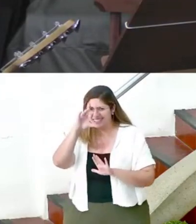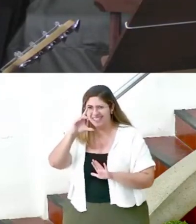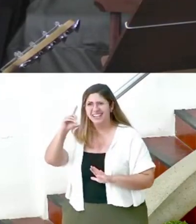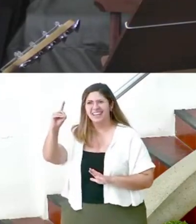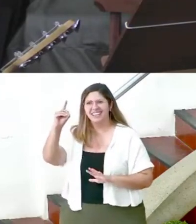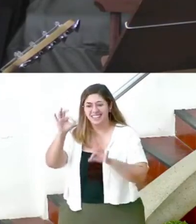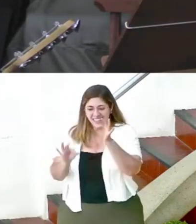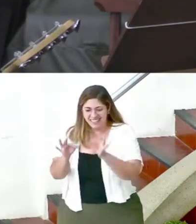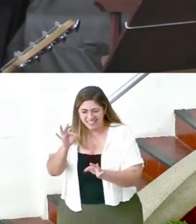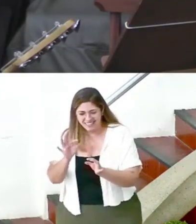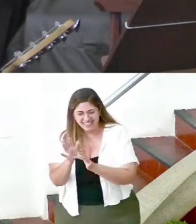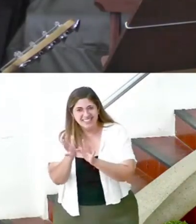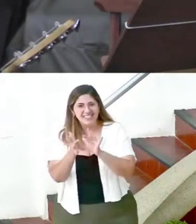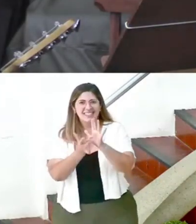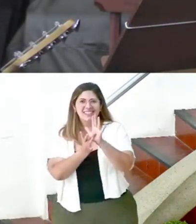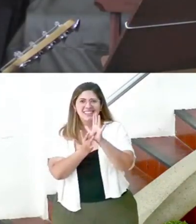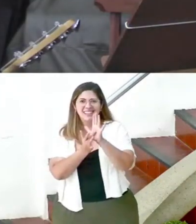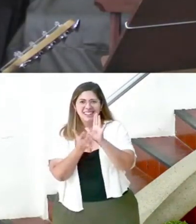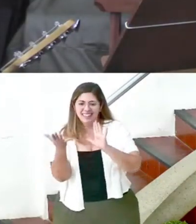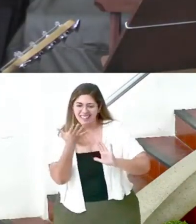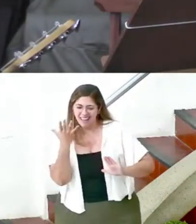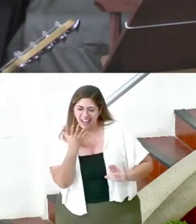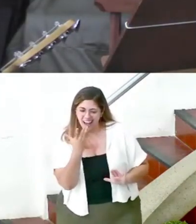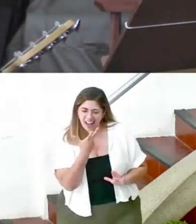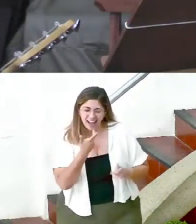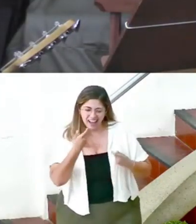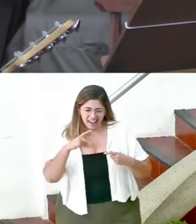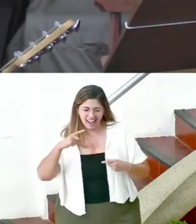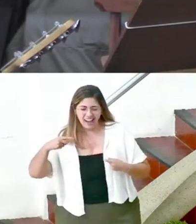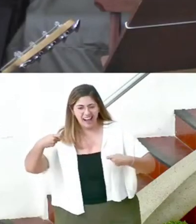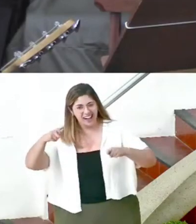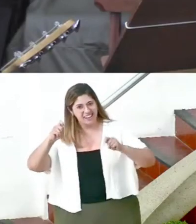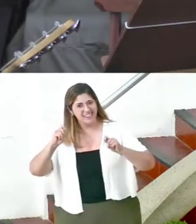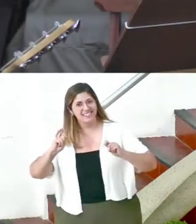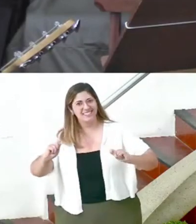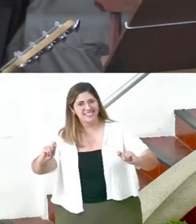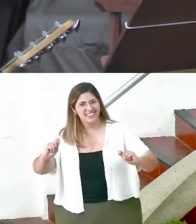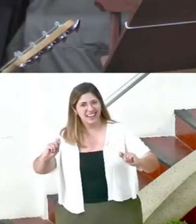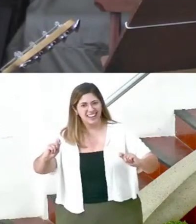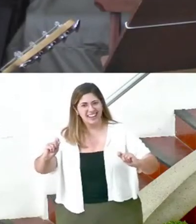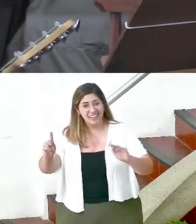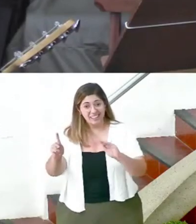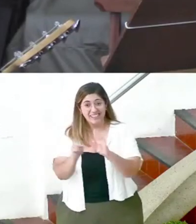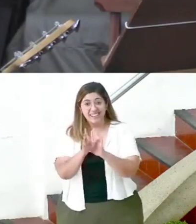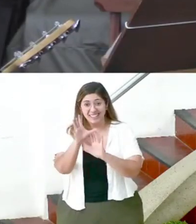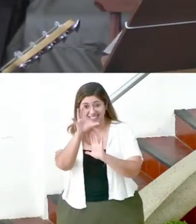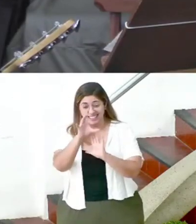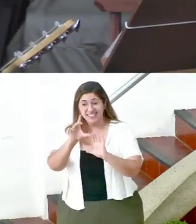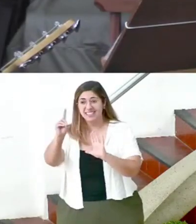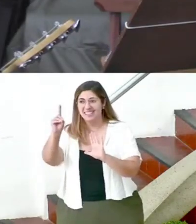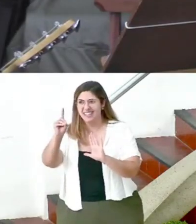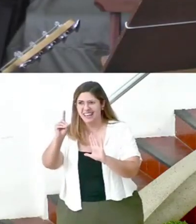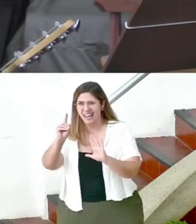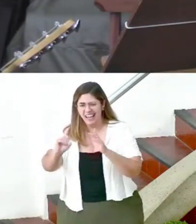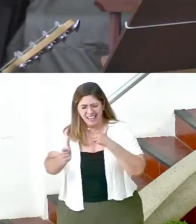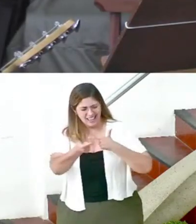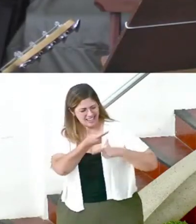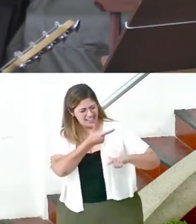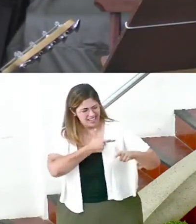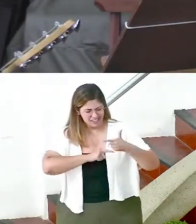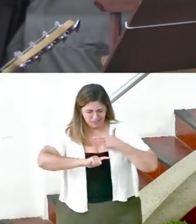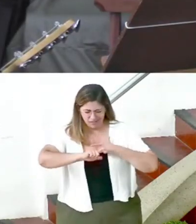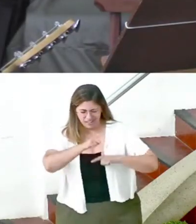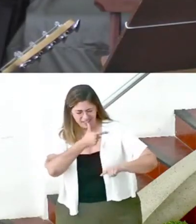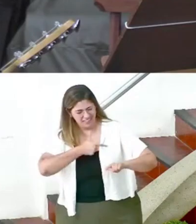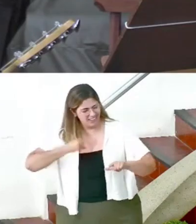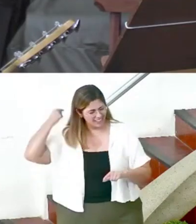na justiça dele que justificou você pela fé. Glorie-se na santificação, porque ele está enchendo esse vaso de